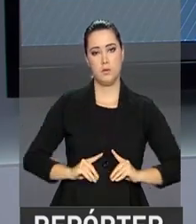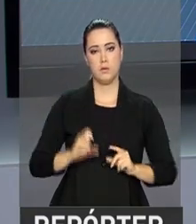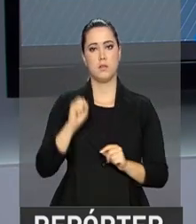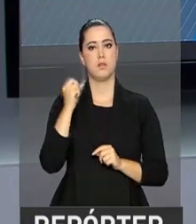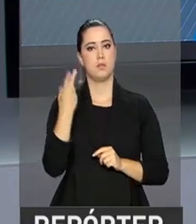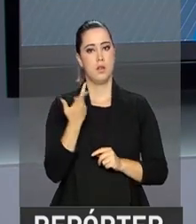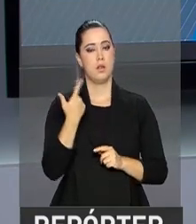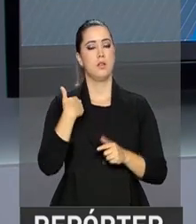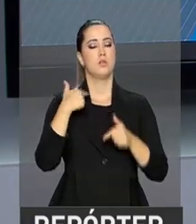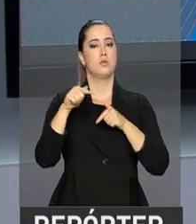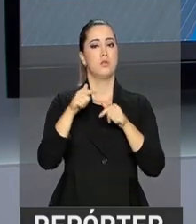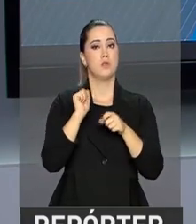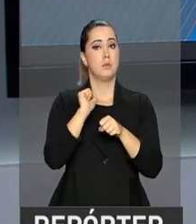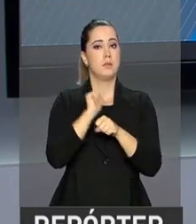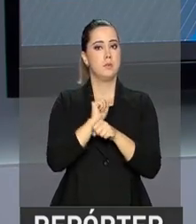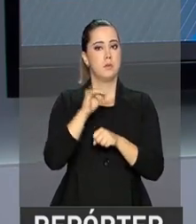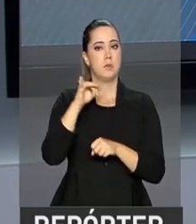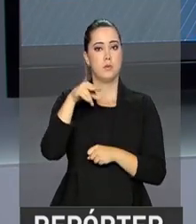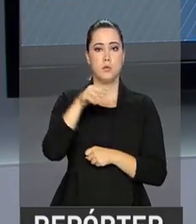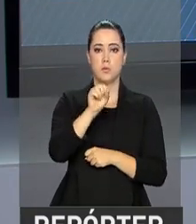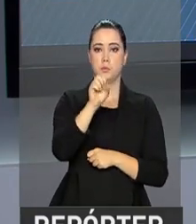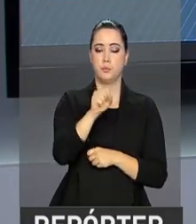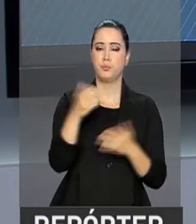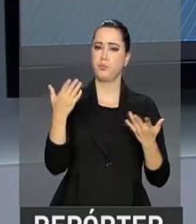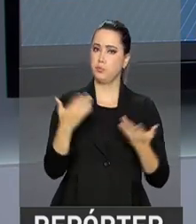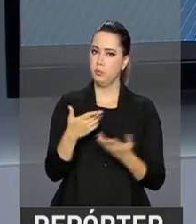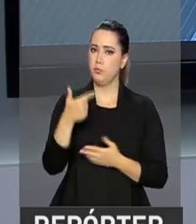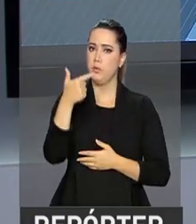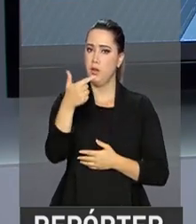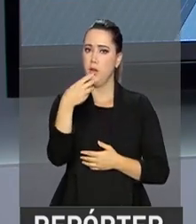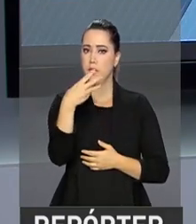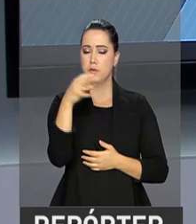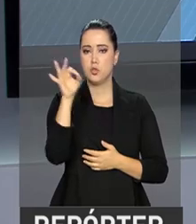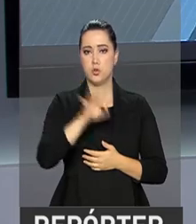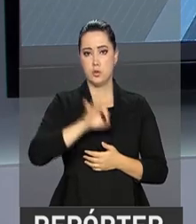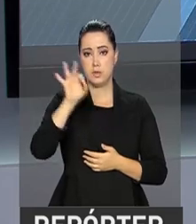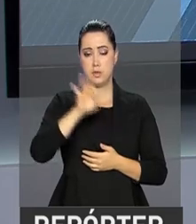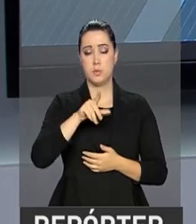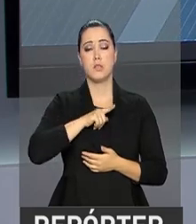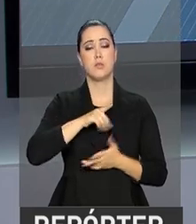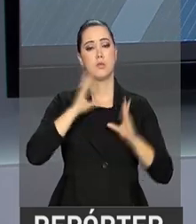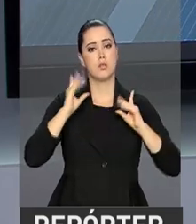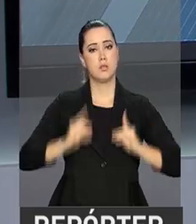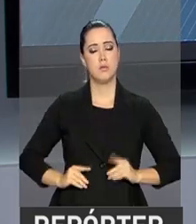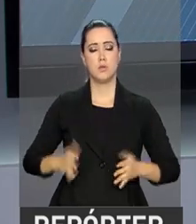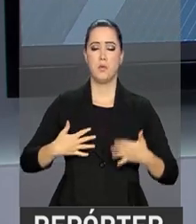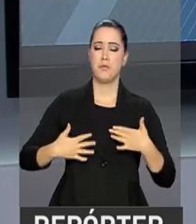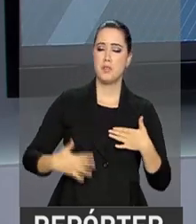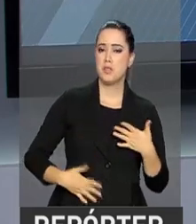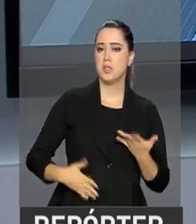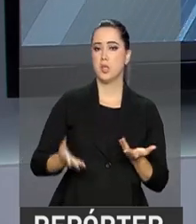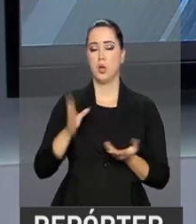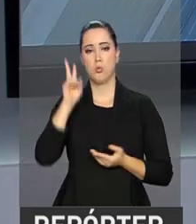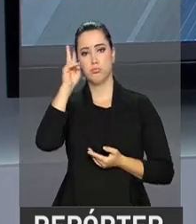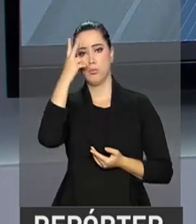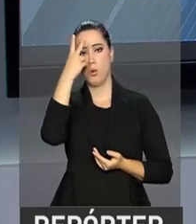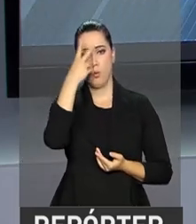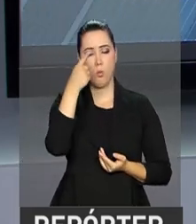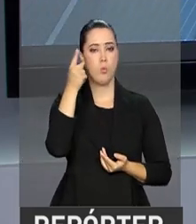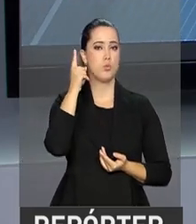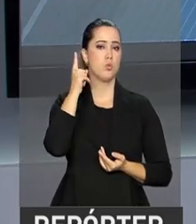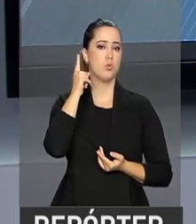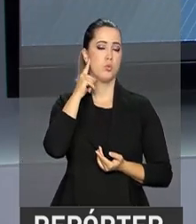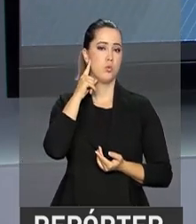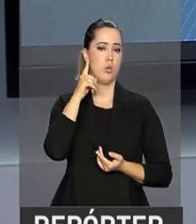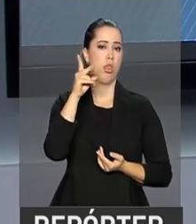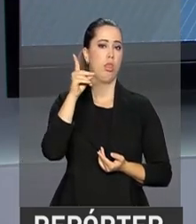IBGE, 23% da população brasileira possui algum tipo de deficiência, seja física, intelectual, auditiva ou